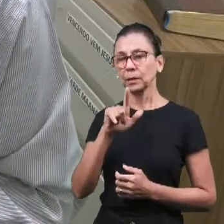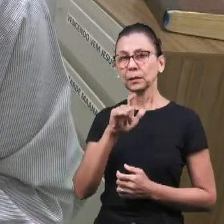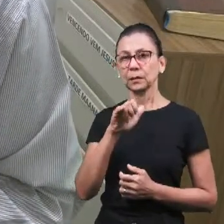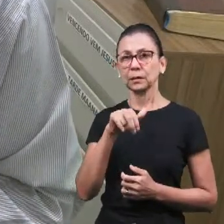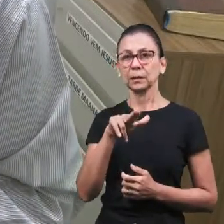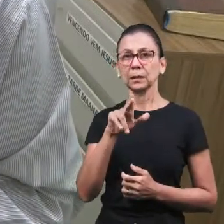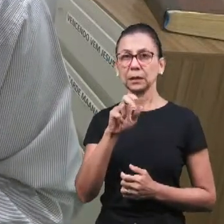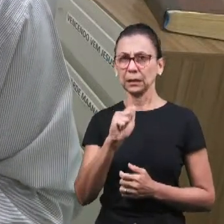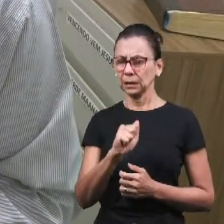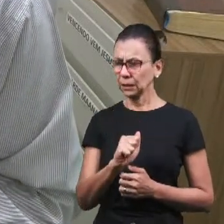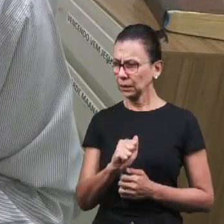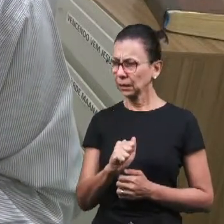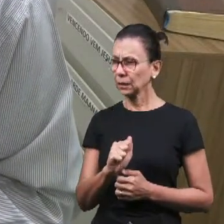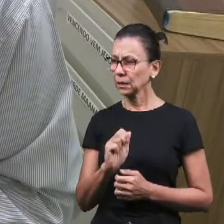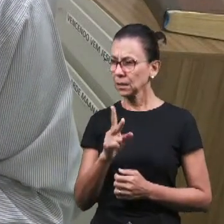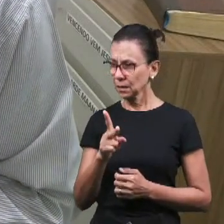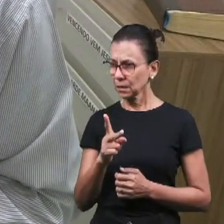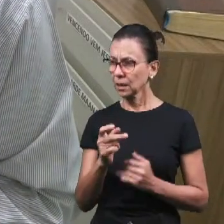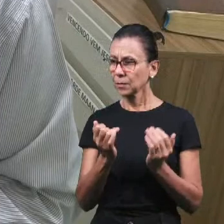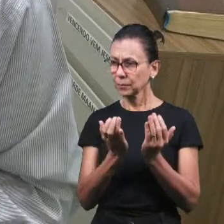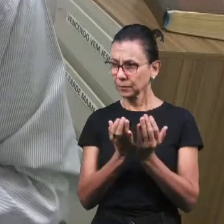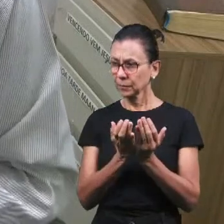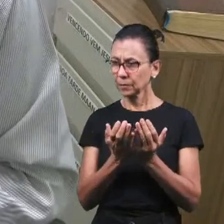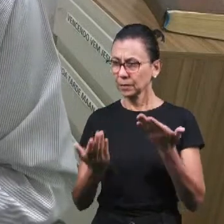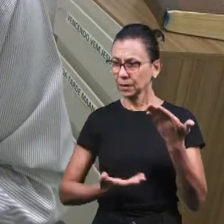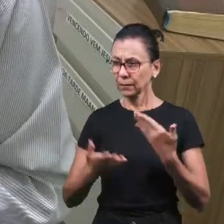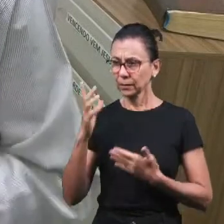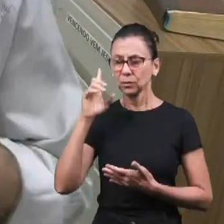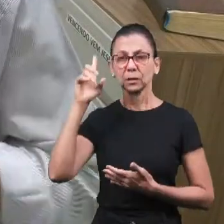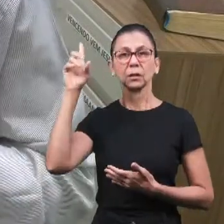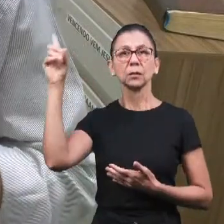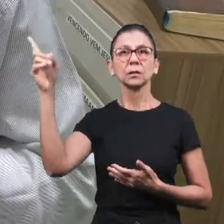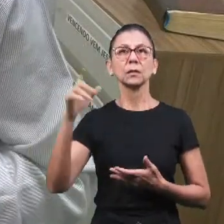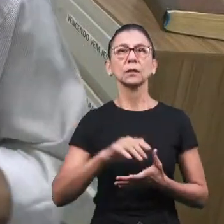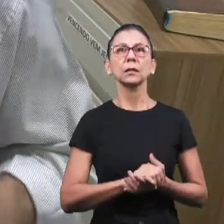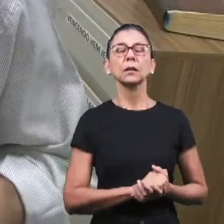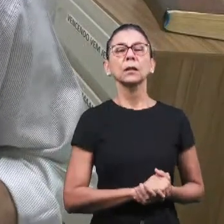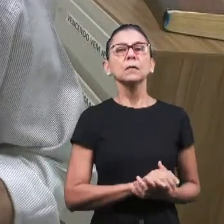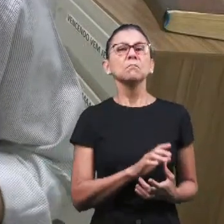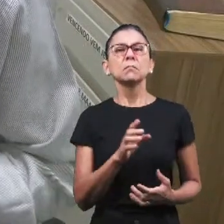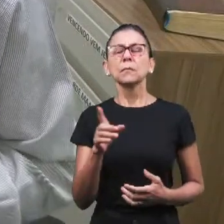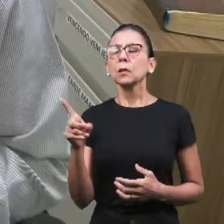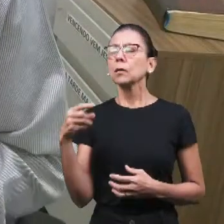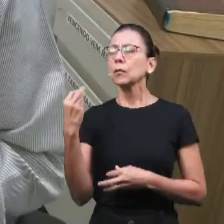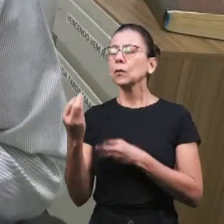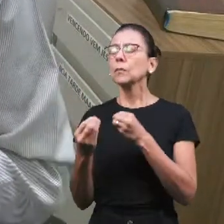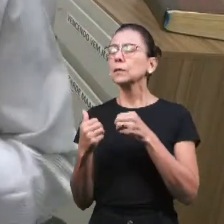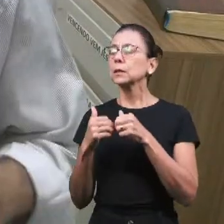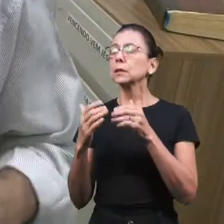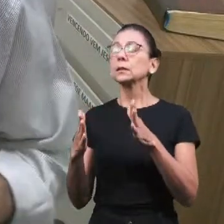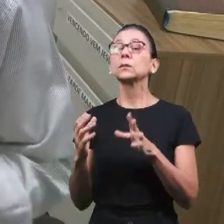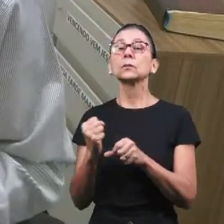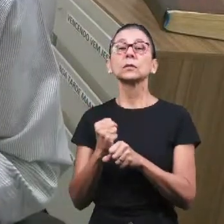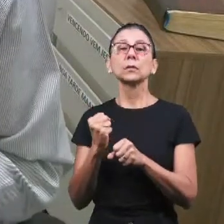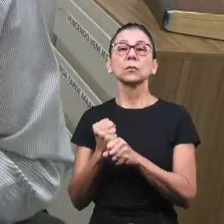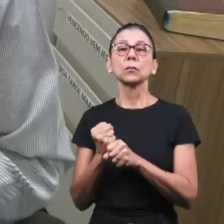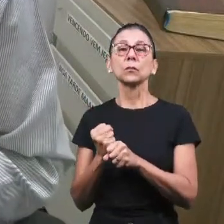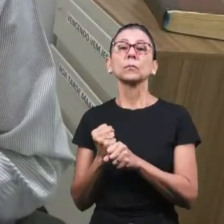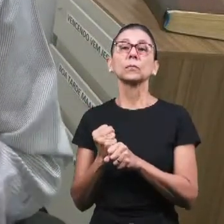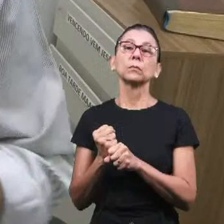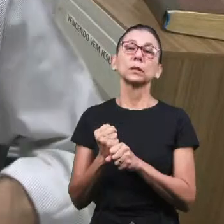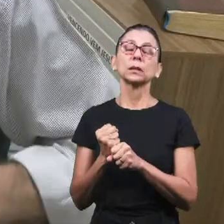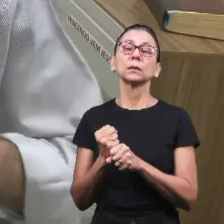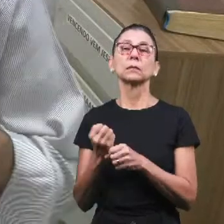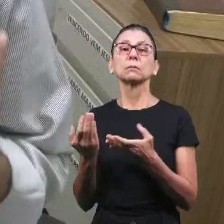foi evangélica, né? Sempre. Mas o senhor já veio pra obra? Em que ano o senhor veio pra